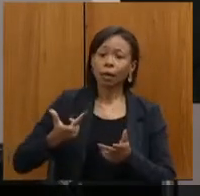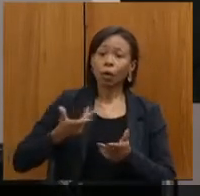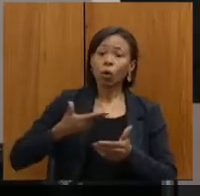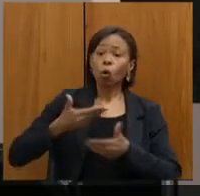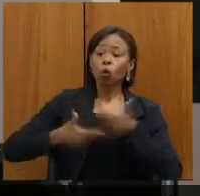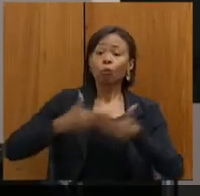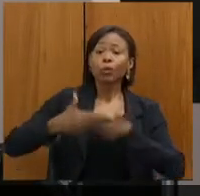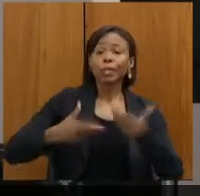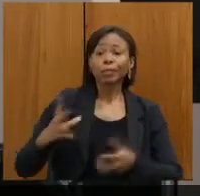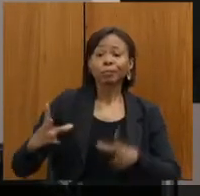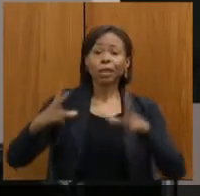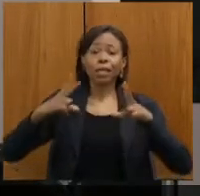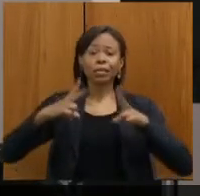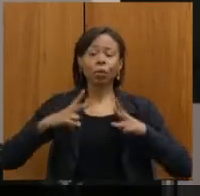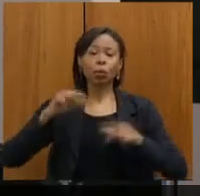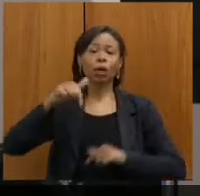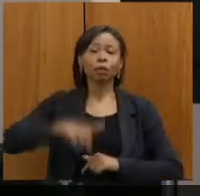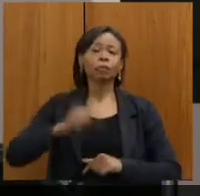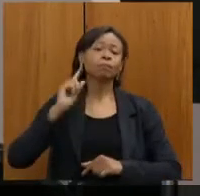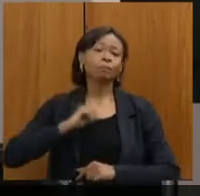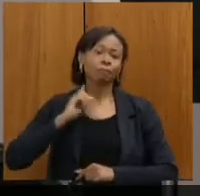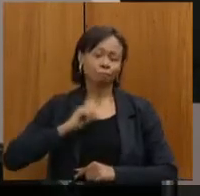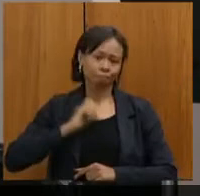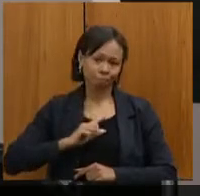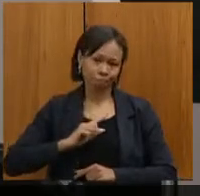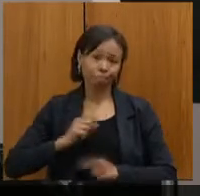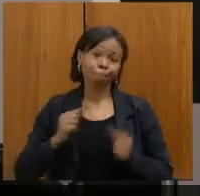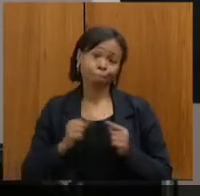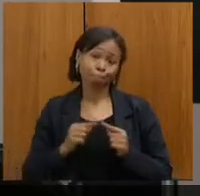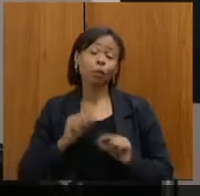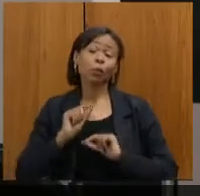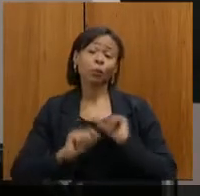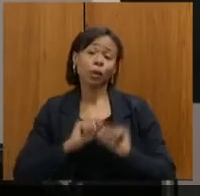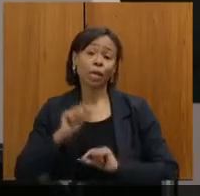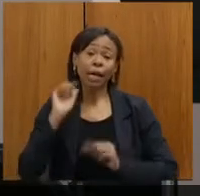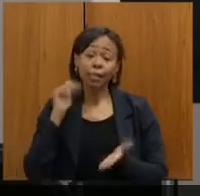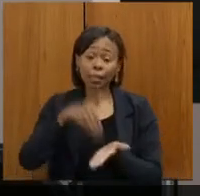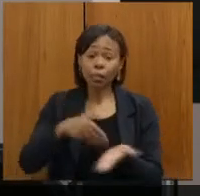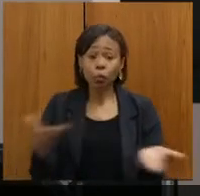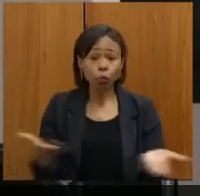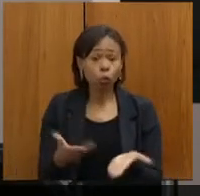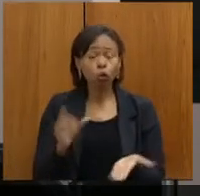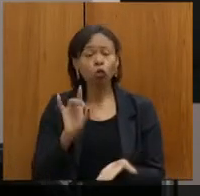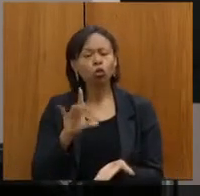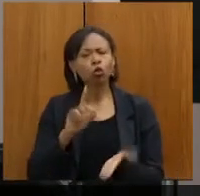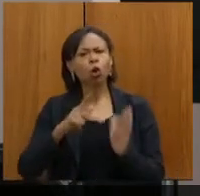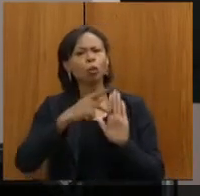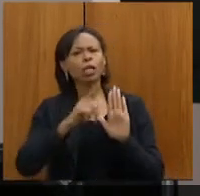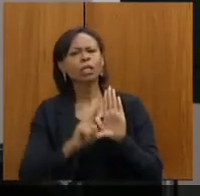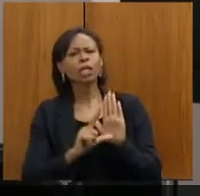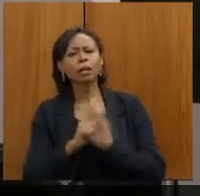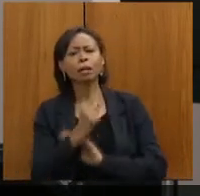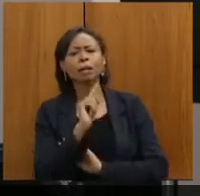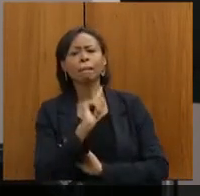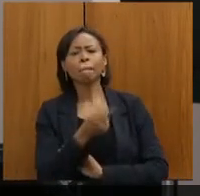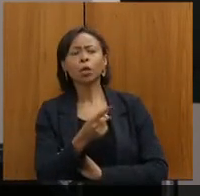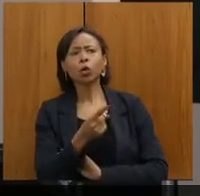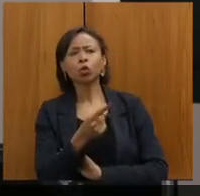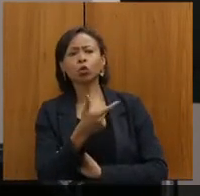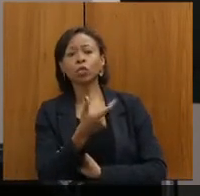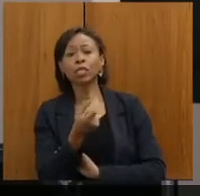Gerais considerando que até hoje nessa casa só apostou o projeto de lei